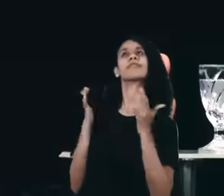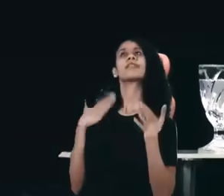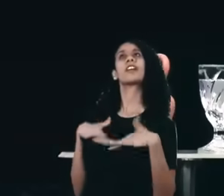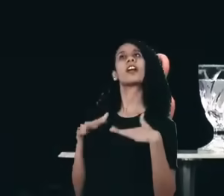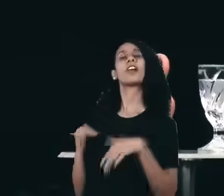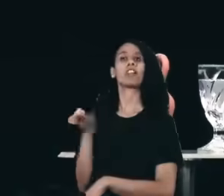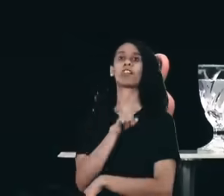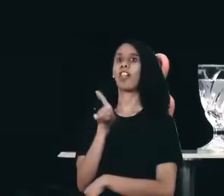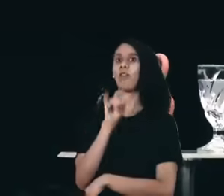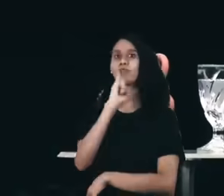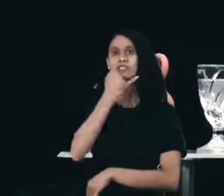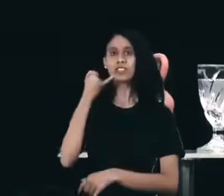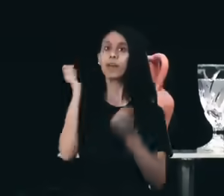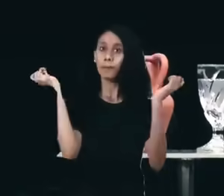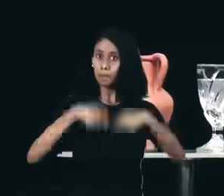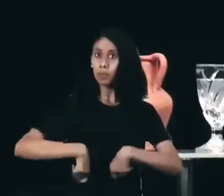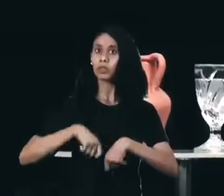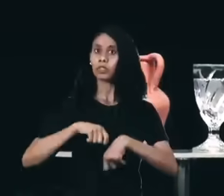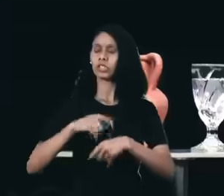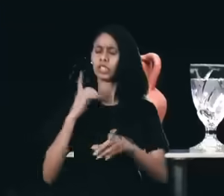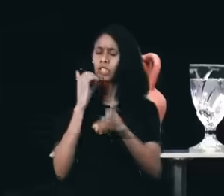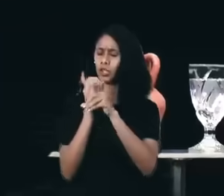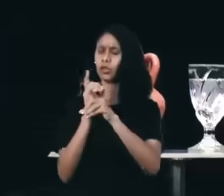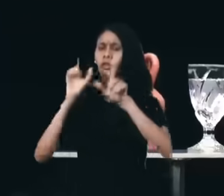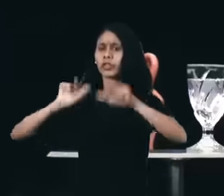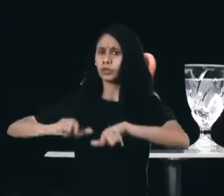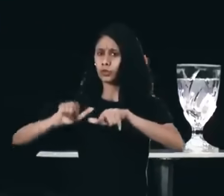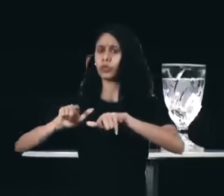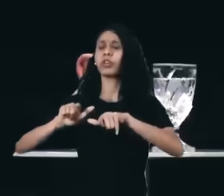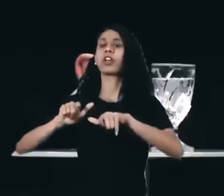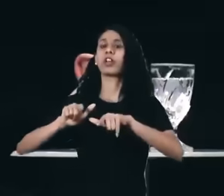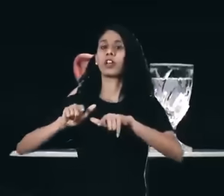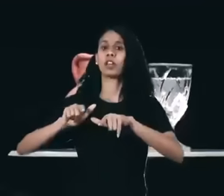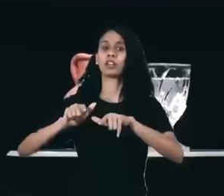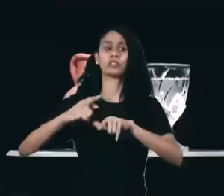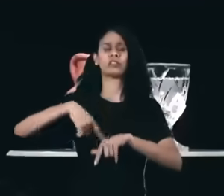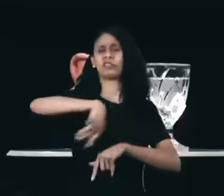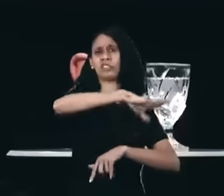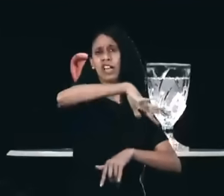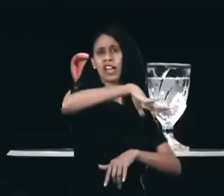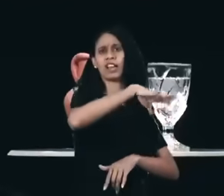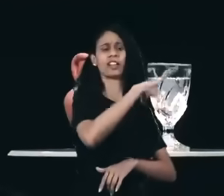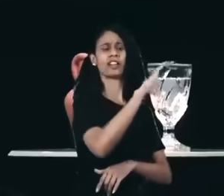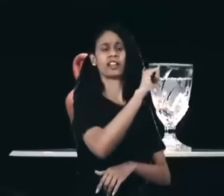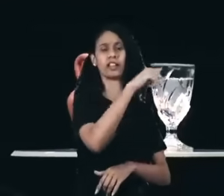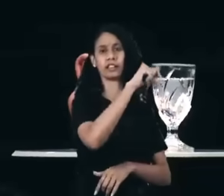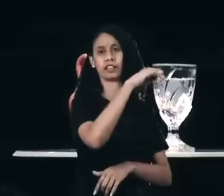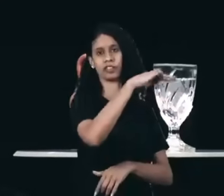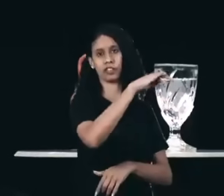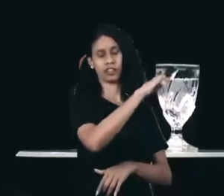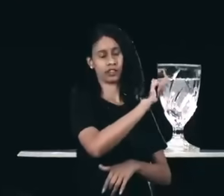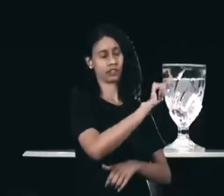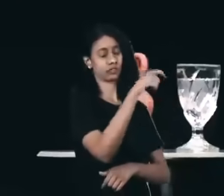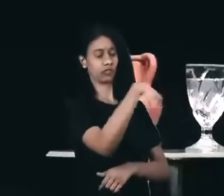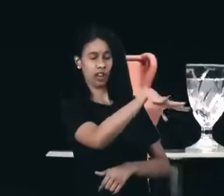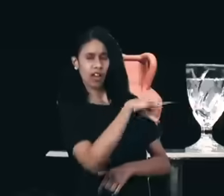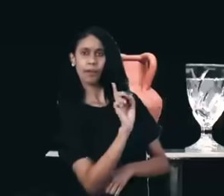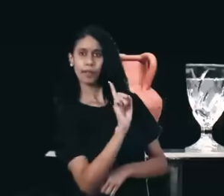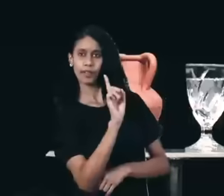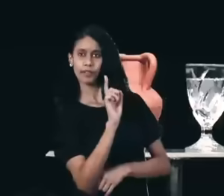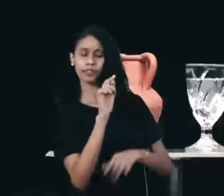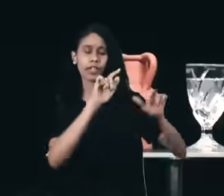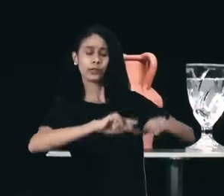Isaac muito bem poderia ter arranjado um lugar no meio, uma mulher no meio das Cananeias, mas promessa não nasce na zona de conforto não,